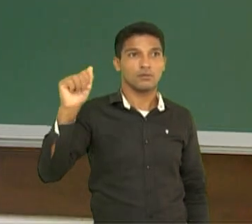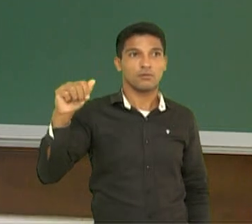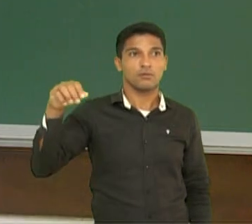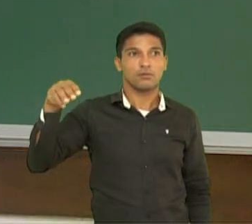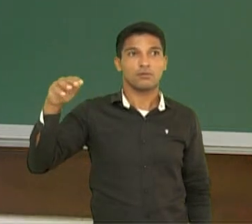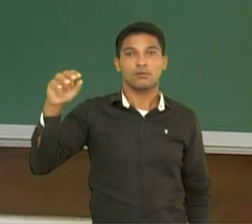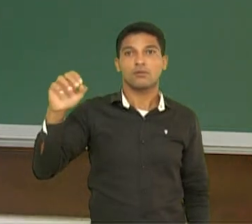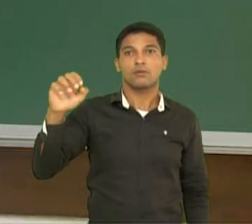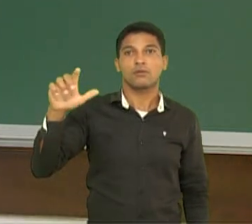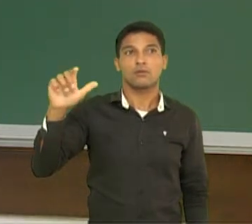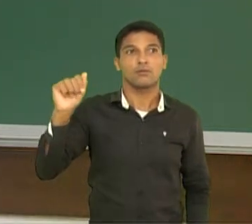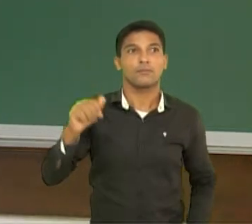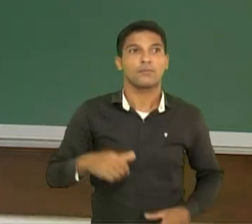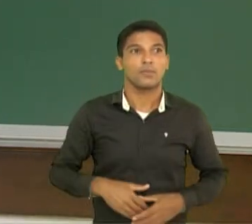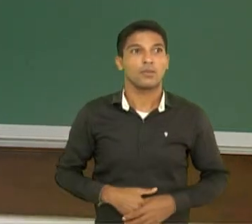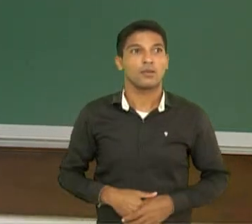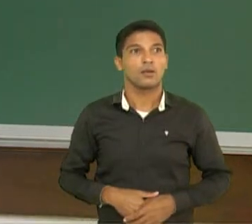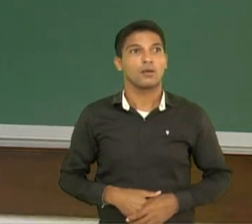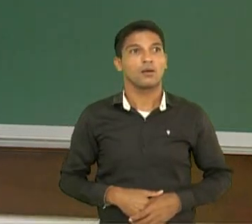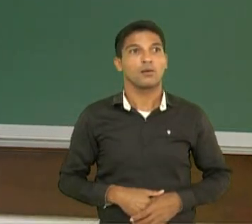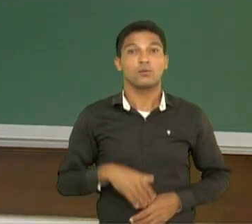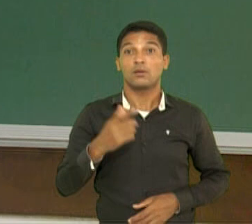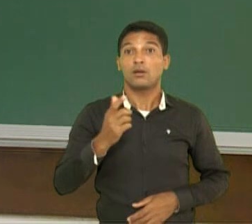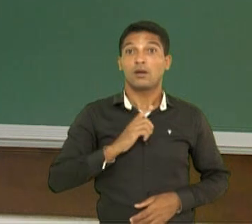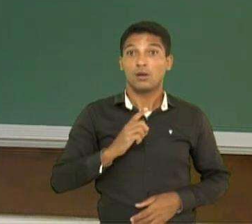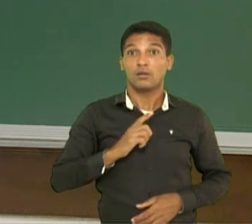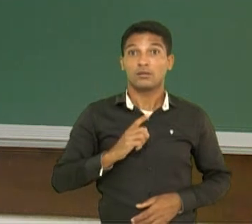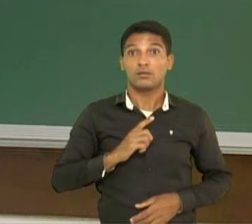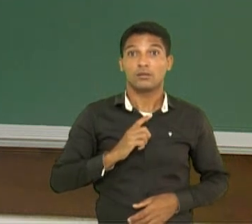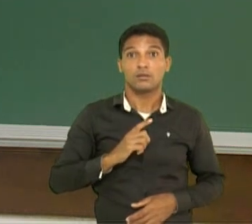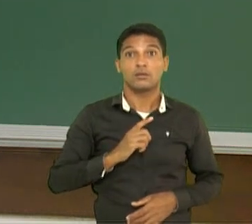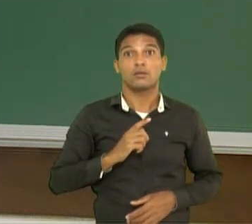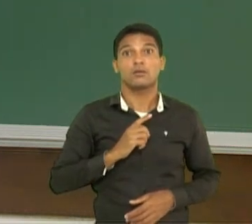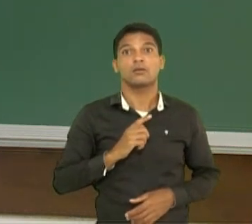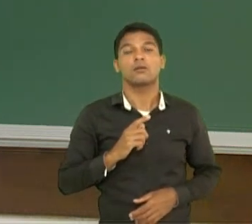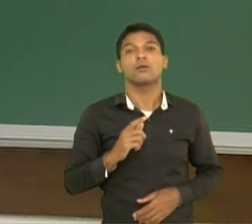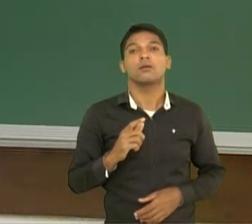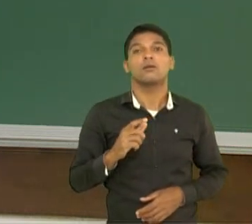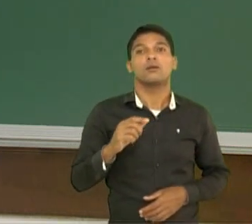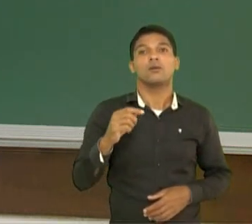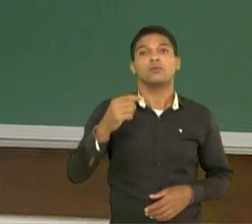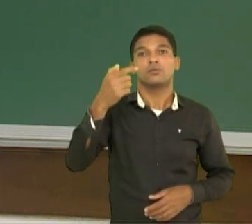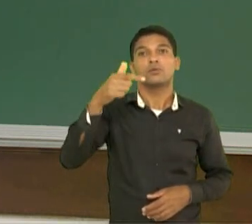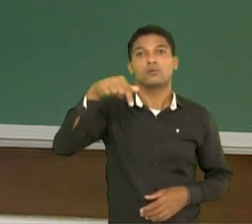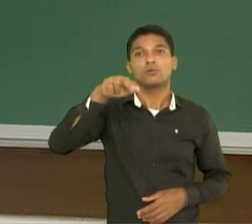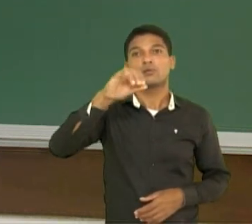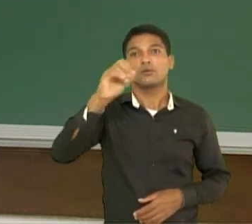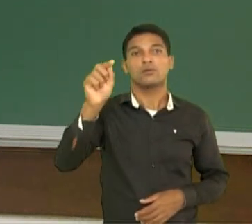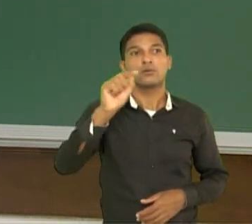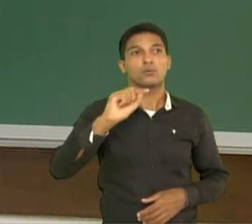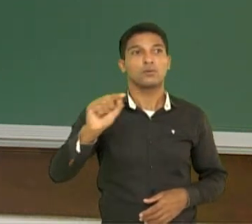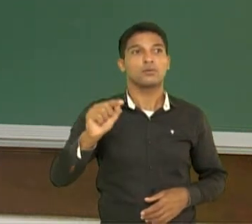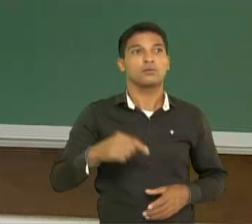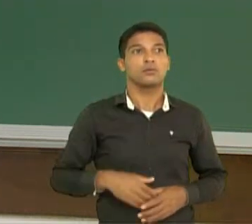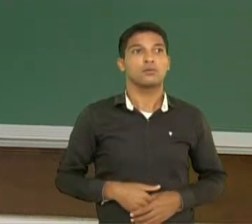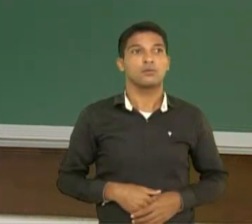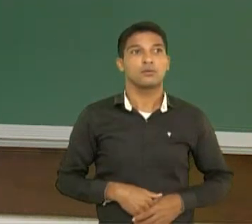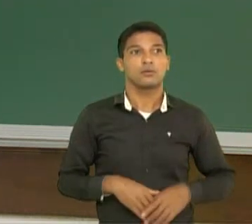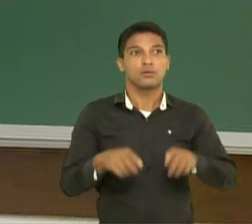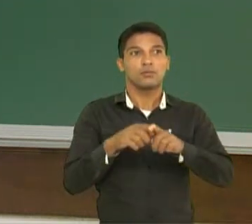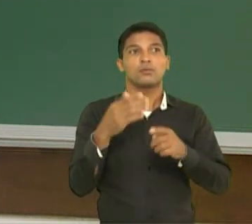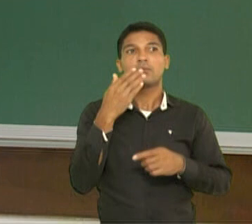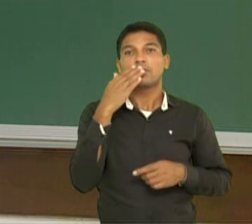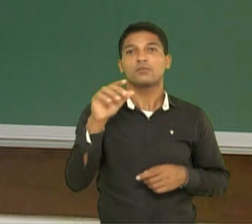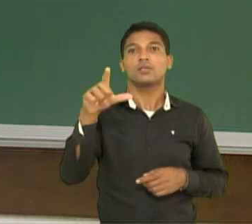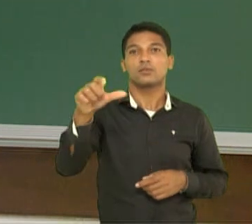indígena. Então, aqui temos agora o segundo quiz de hoje. E ele também pede para